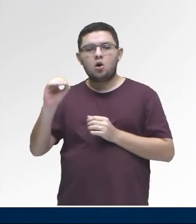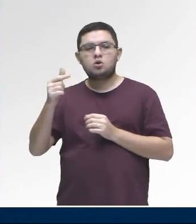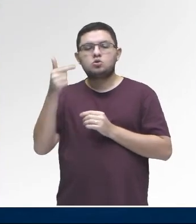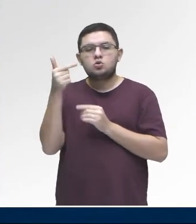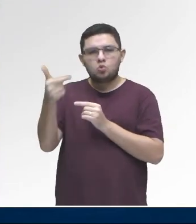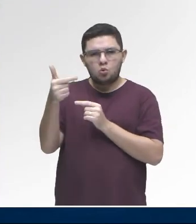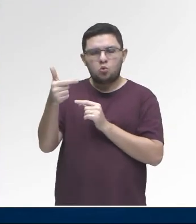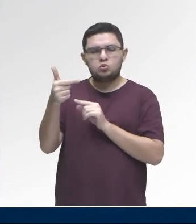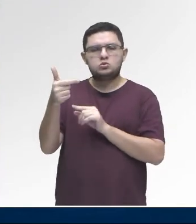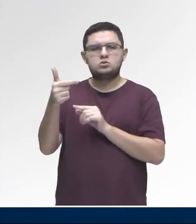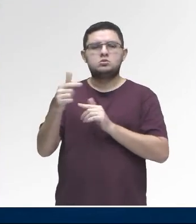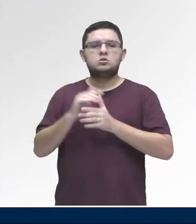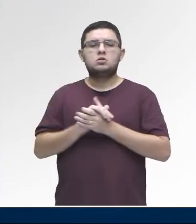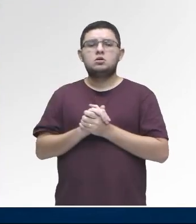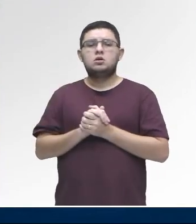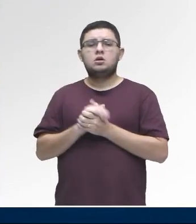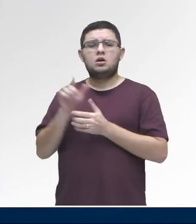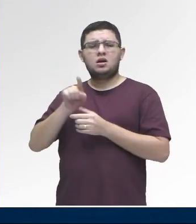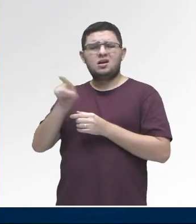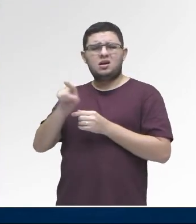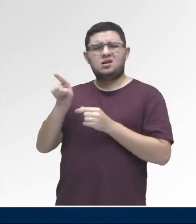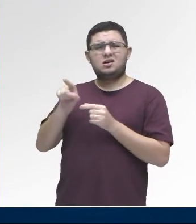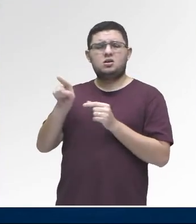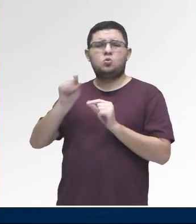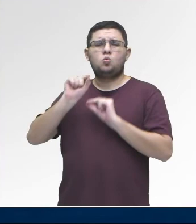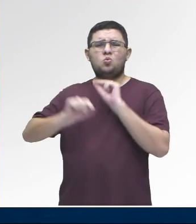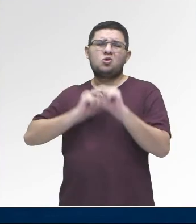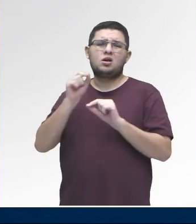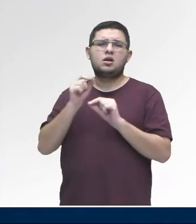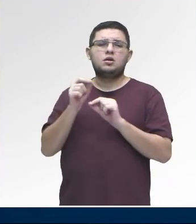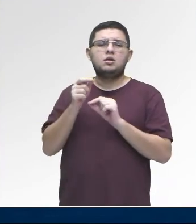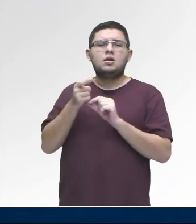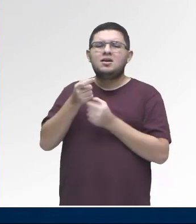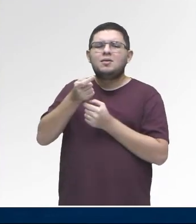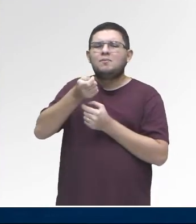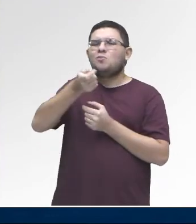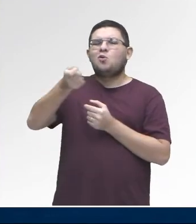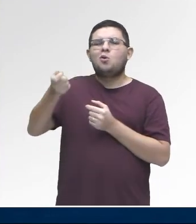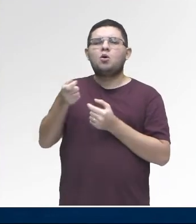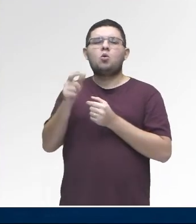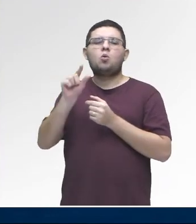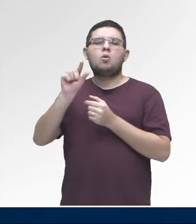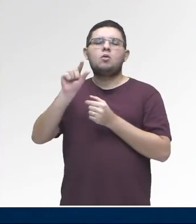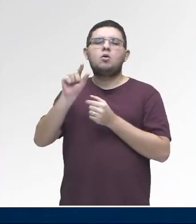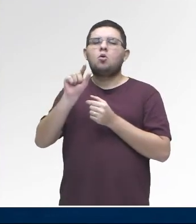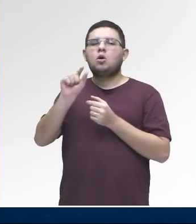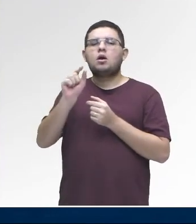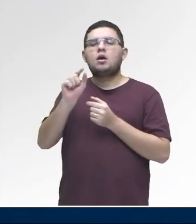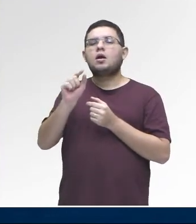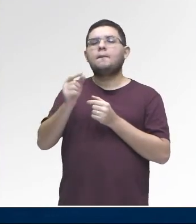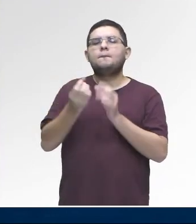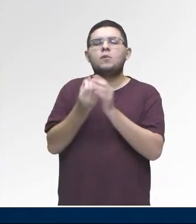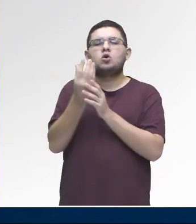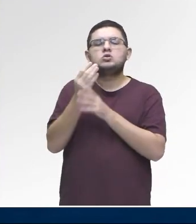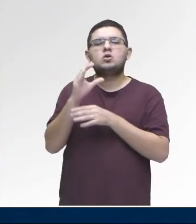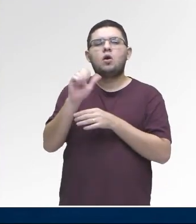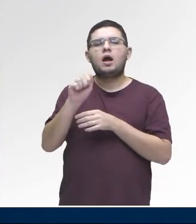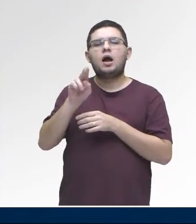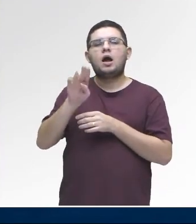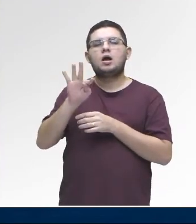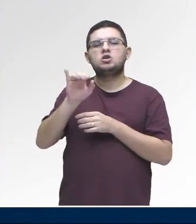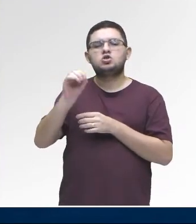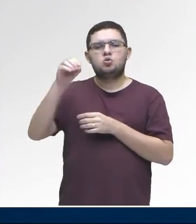HClO2, ele não vai produzir mais cátions em água do que o